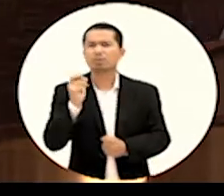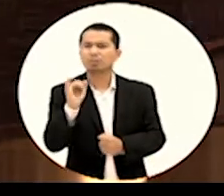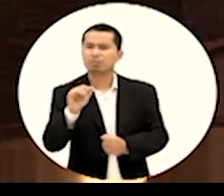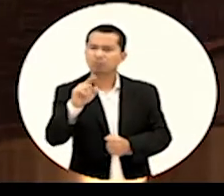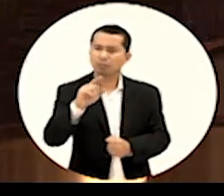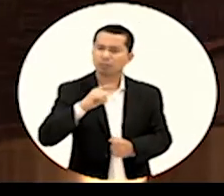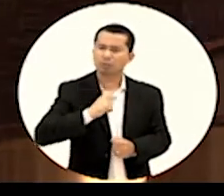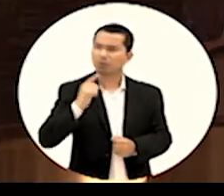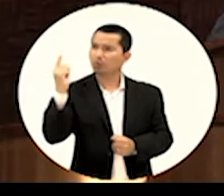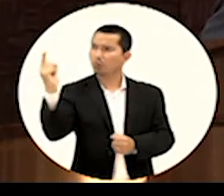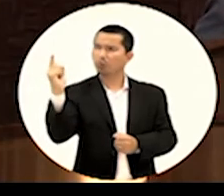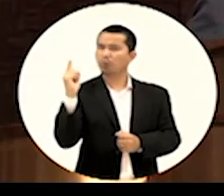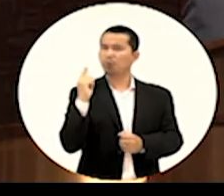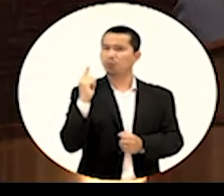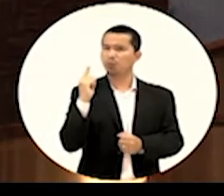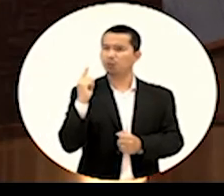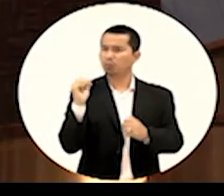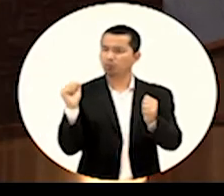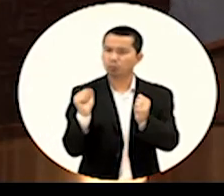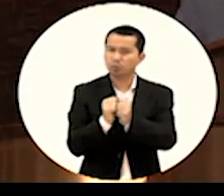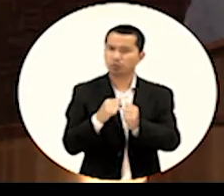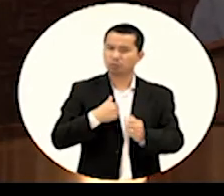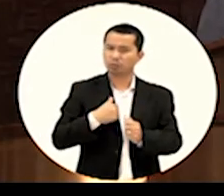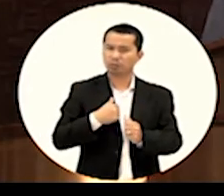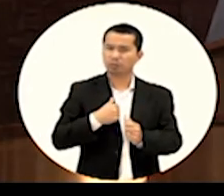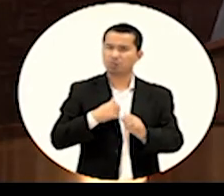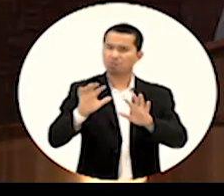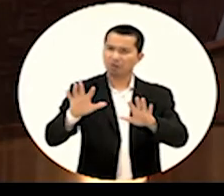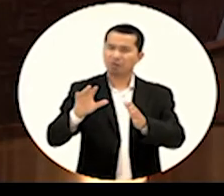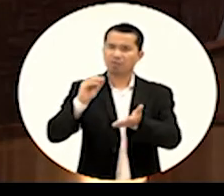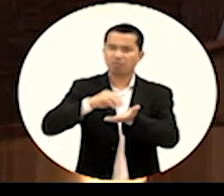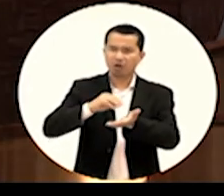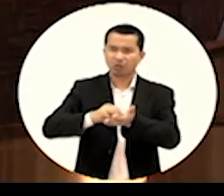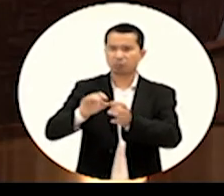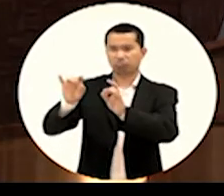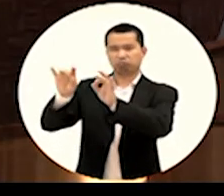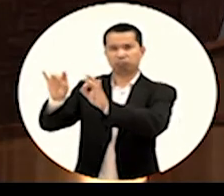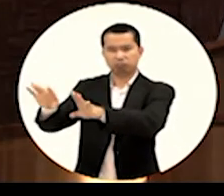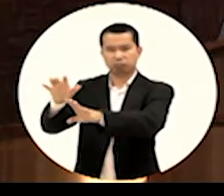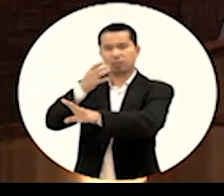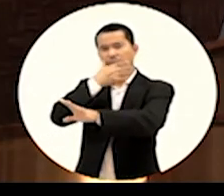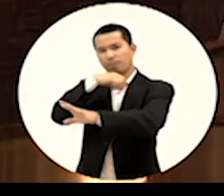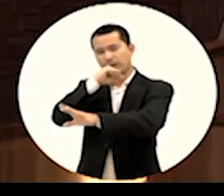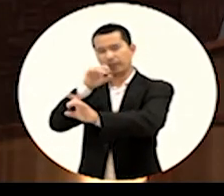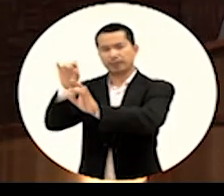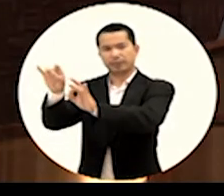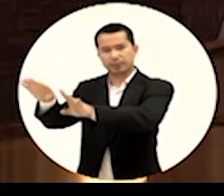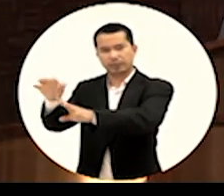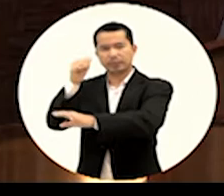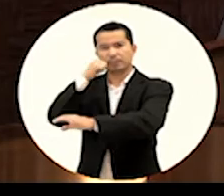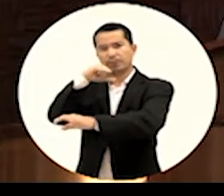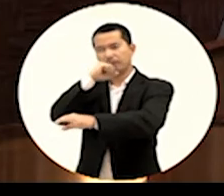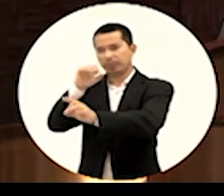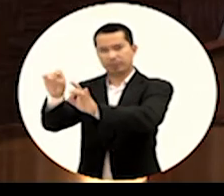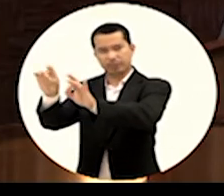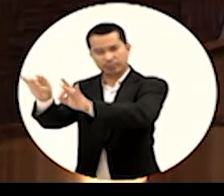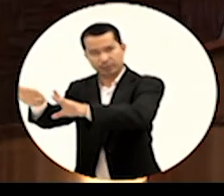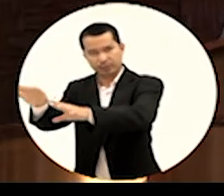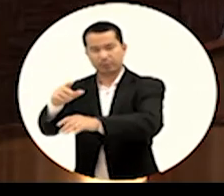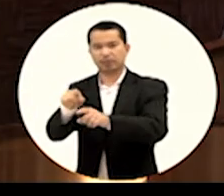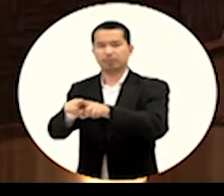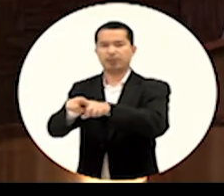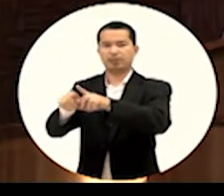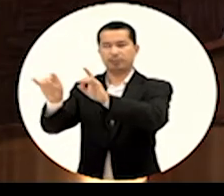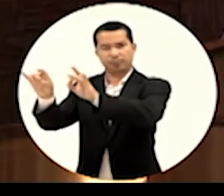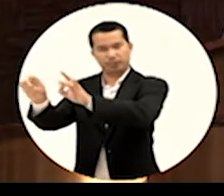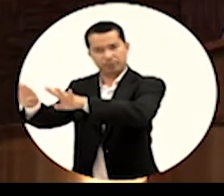versículo 26, se alguém vier a mim e não aborrecer a pai, mãe, mulher,